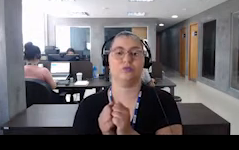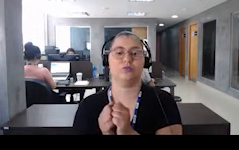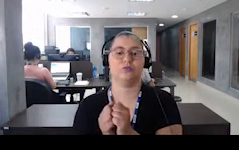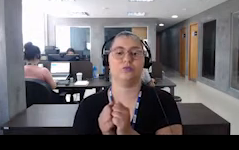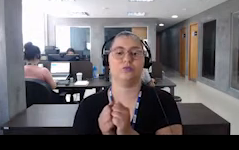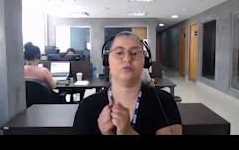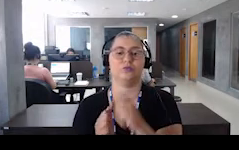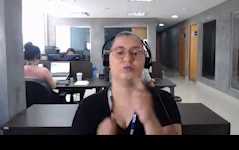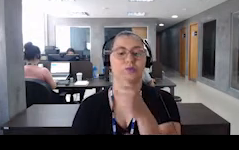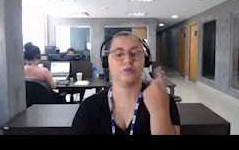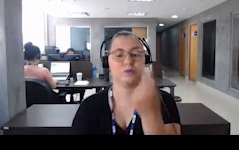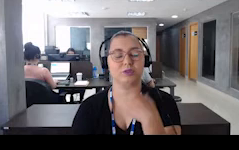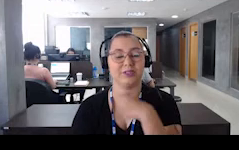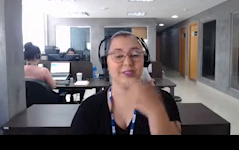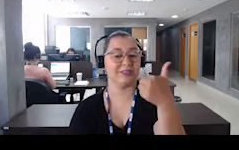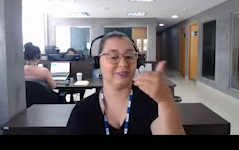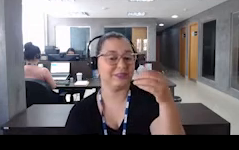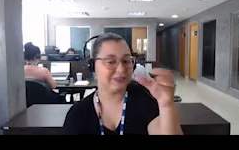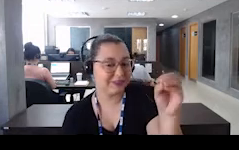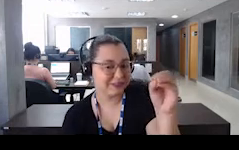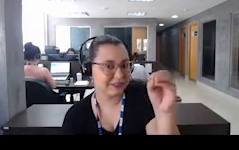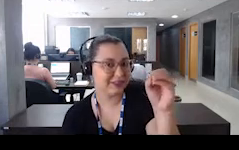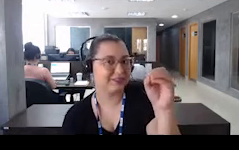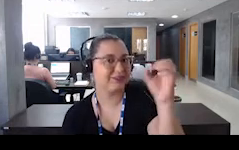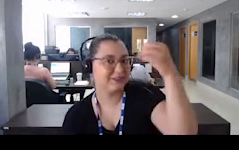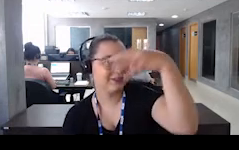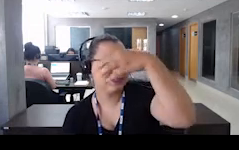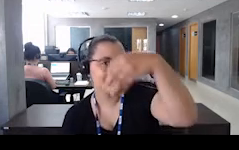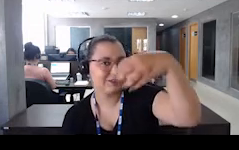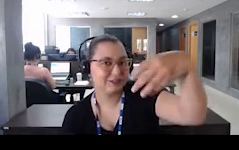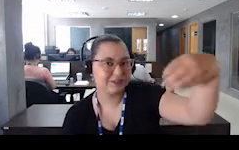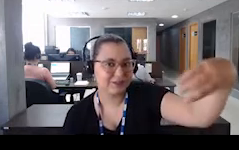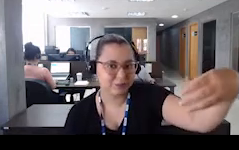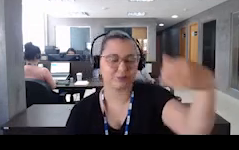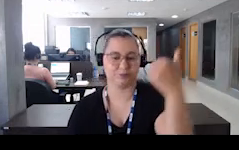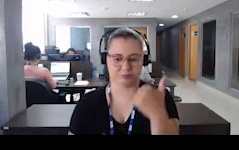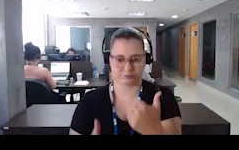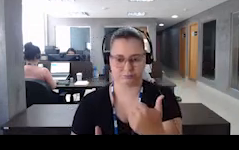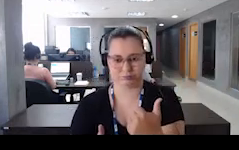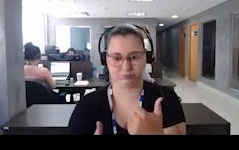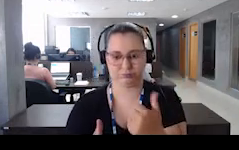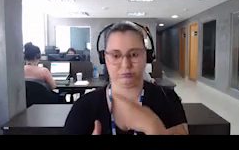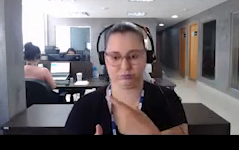equivalente das 10 lâmpadas.